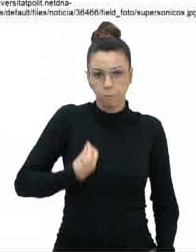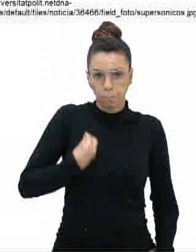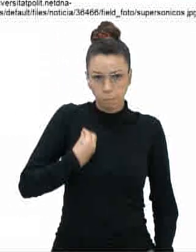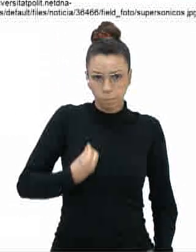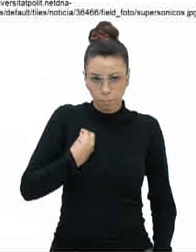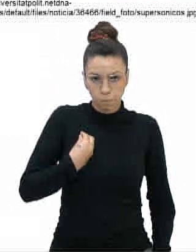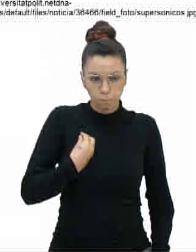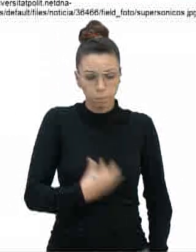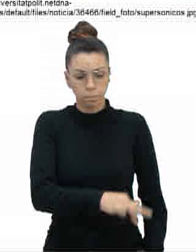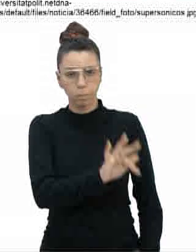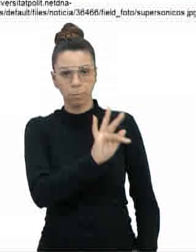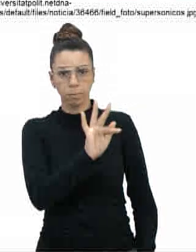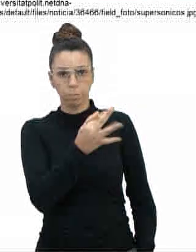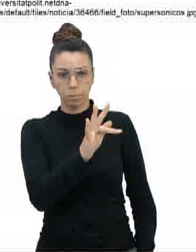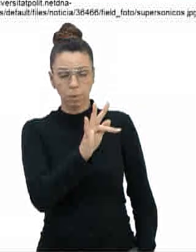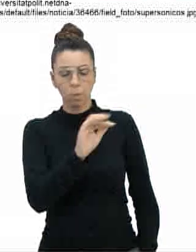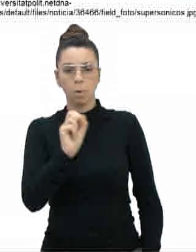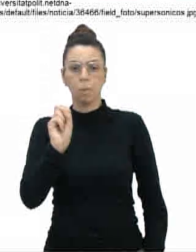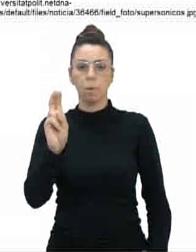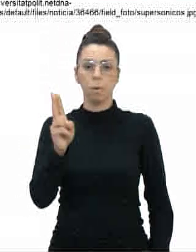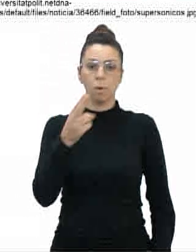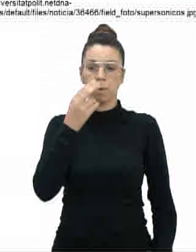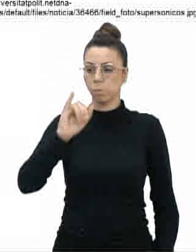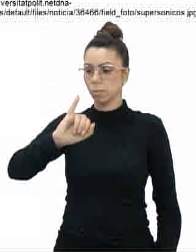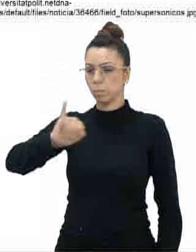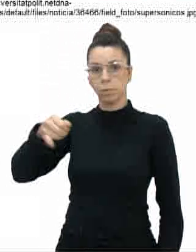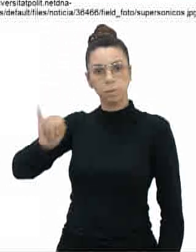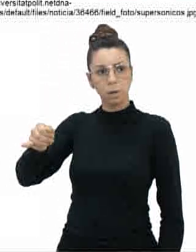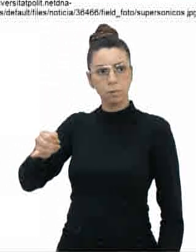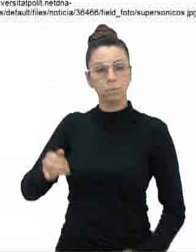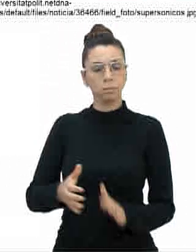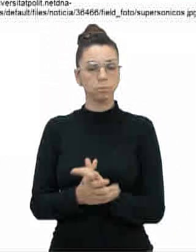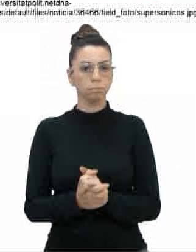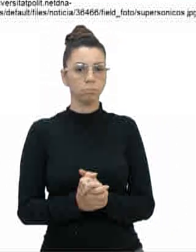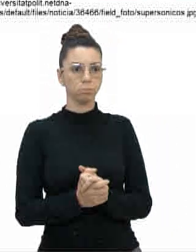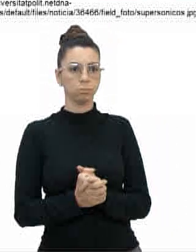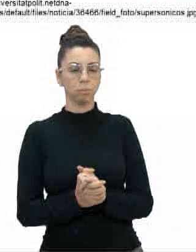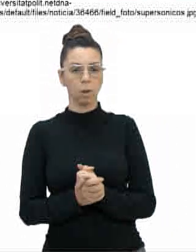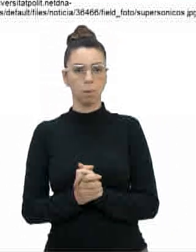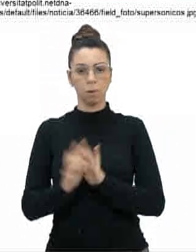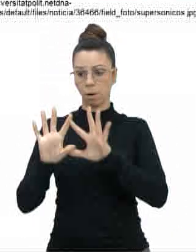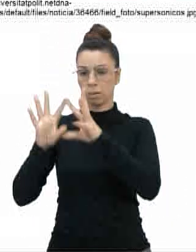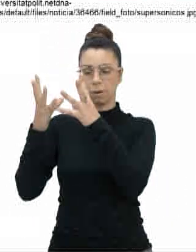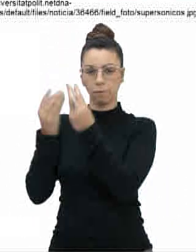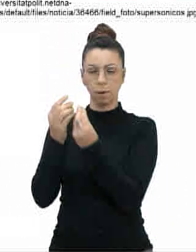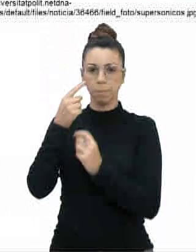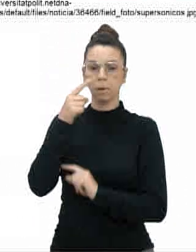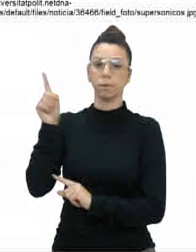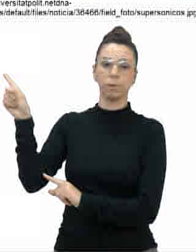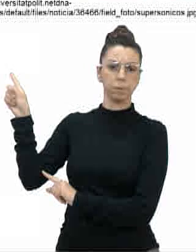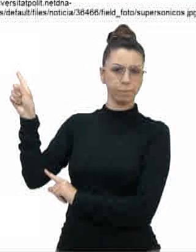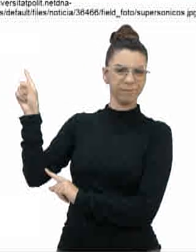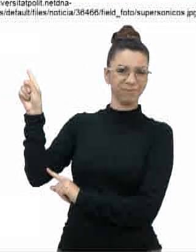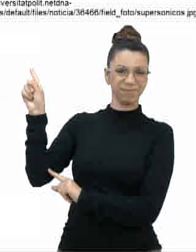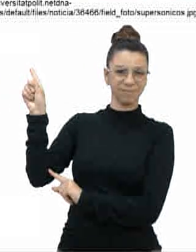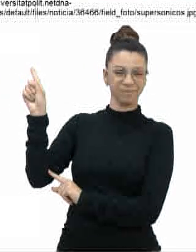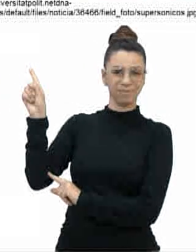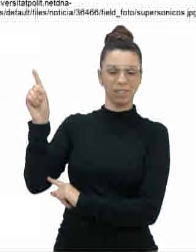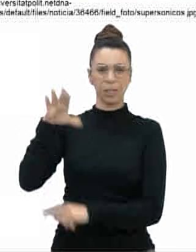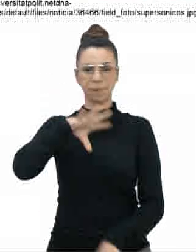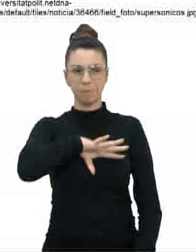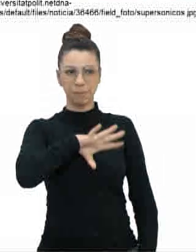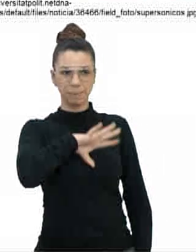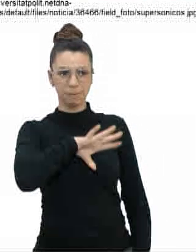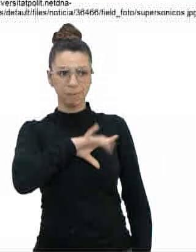dos pica-piedra ou na casa do supersônico? Os acordáis dos personagens, da família que está aí? Os Jetsons, em língua